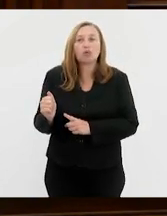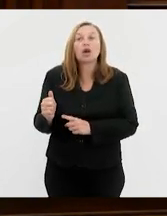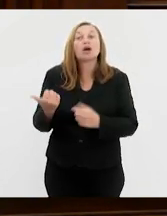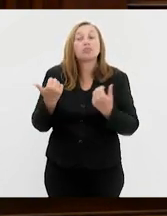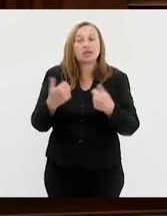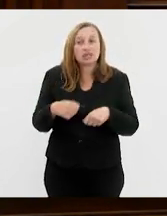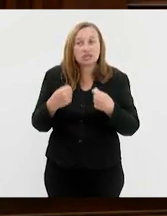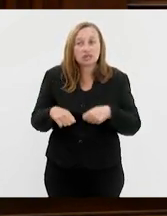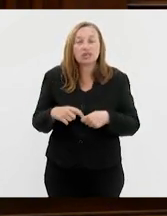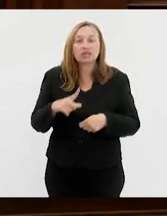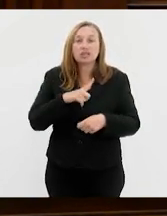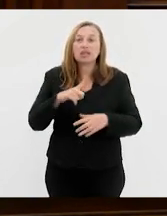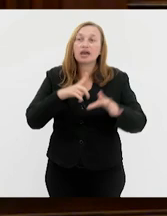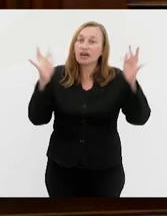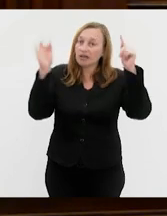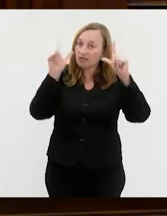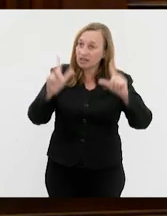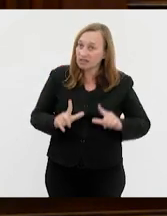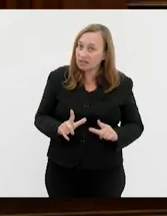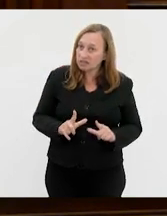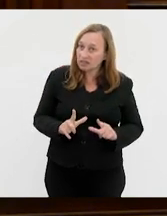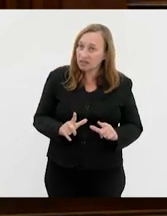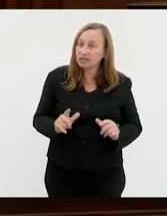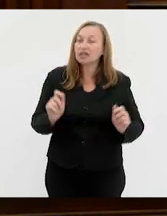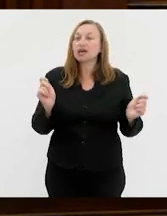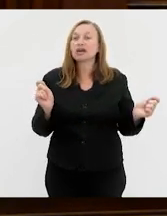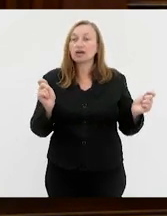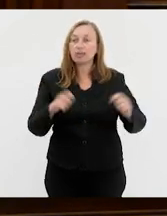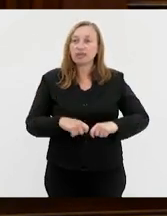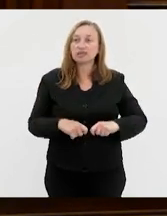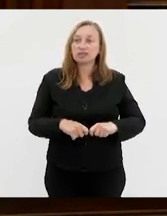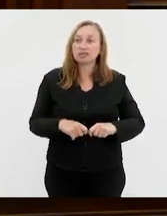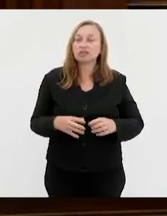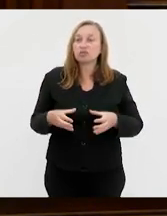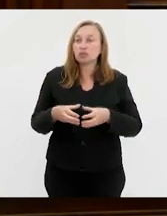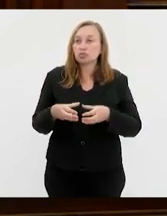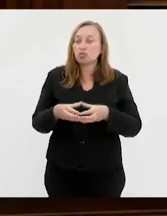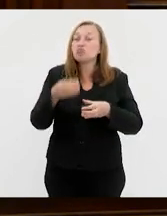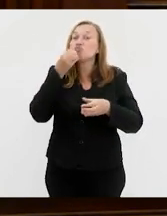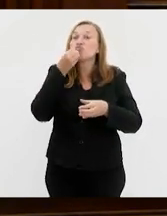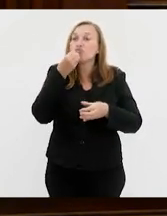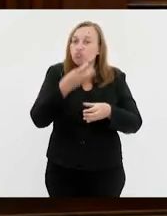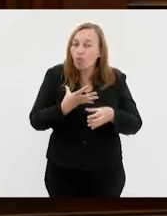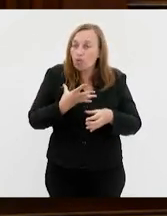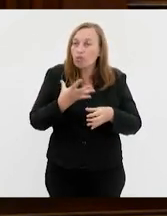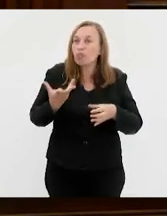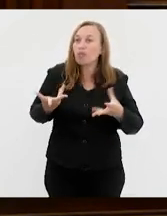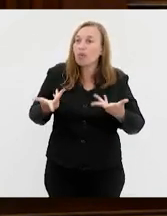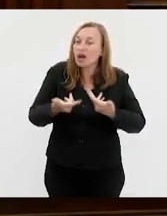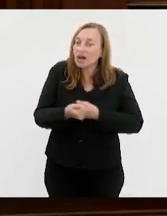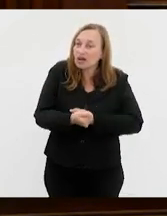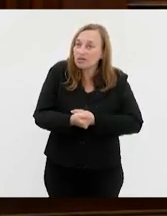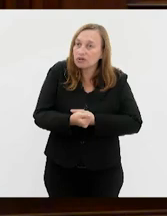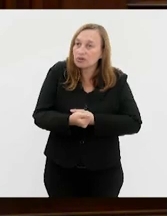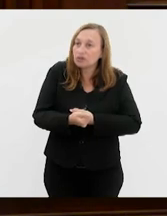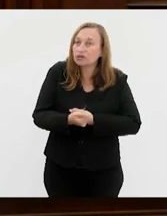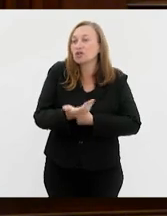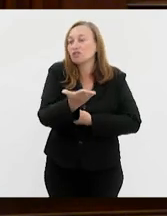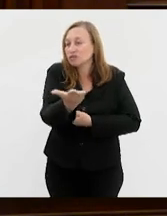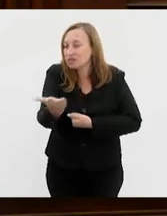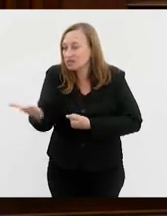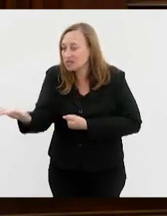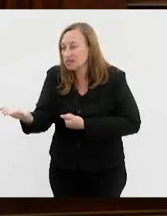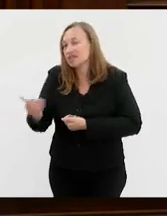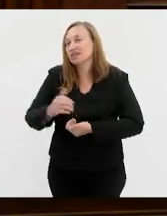a felicidade, a capacidade de montar um grupo tão maravilhoso. São vocês todos que estão